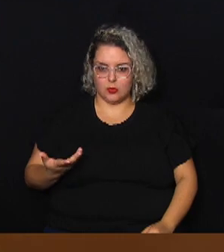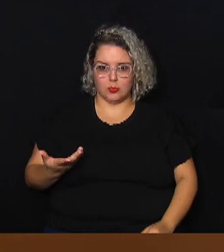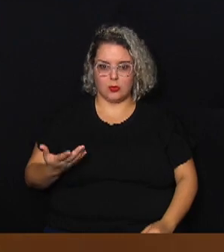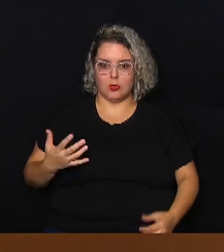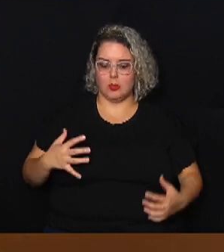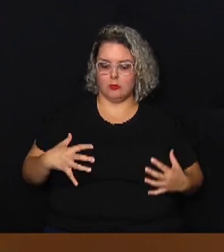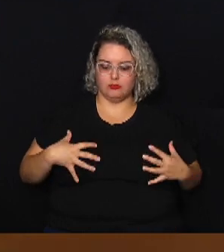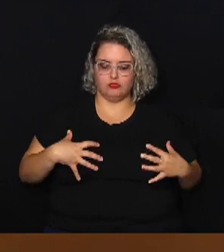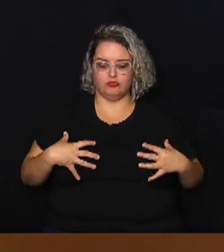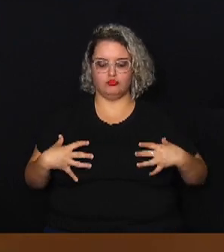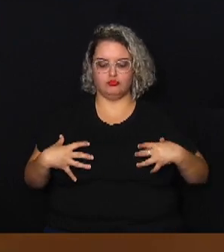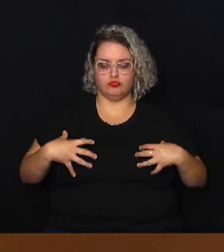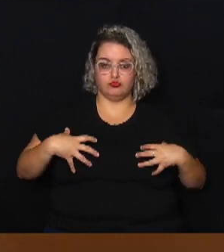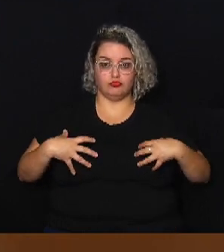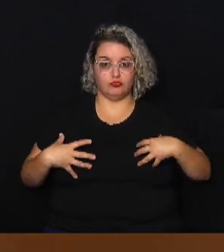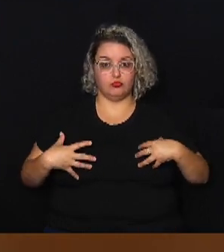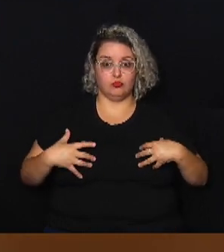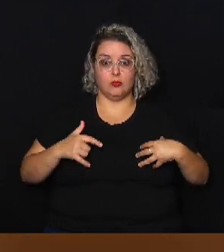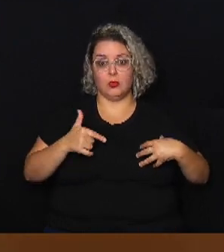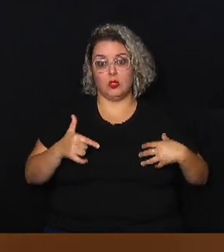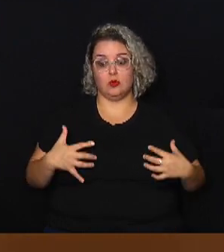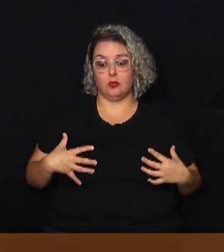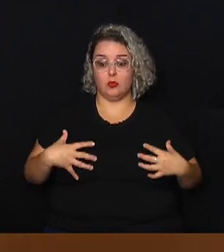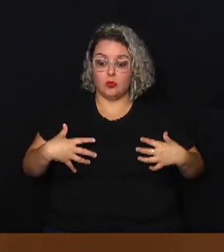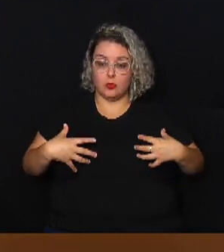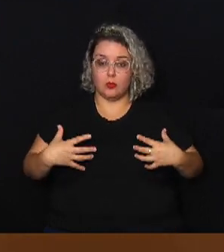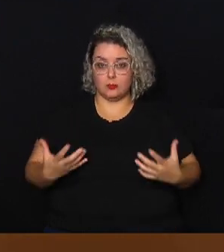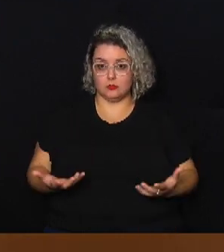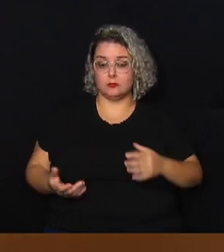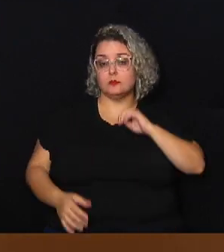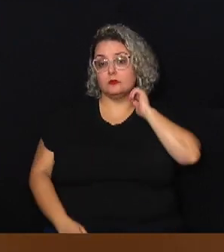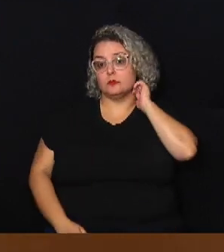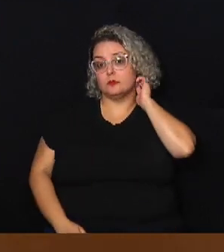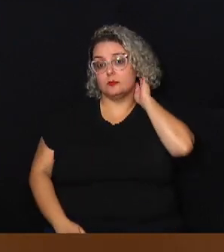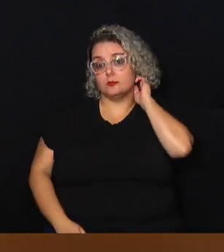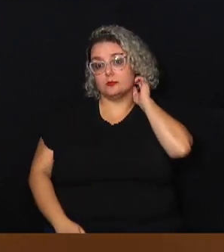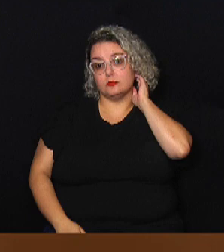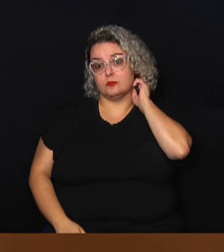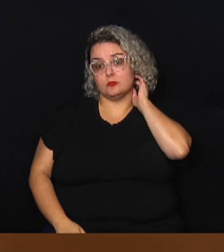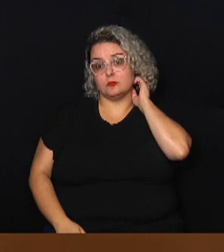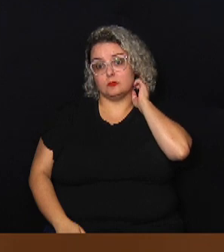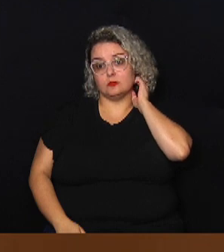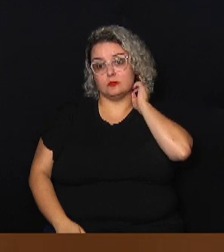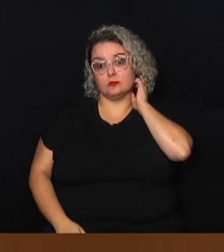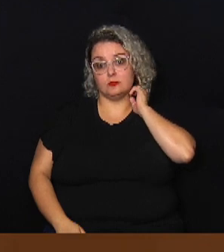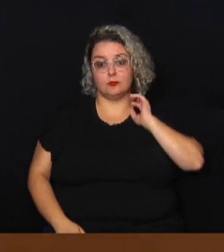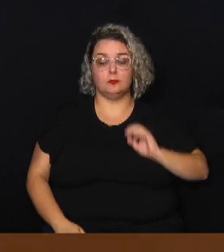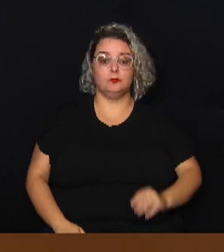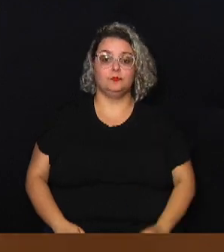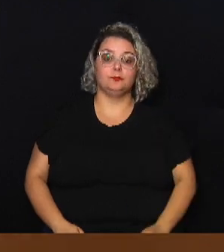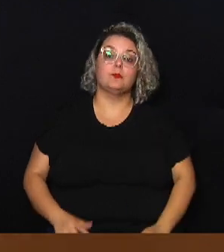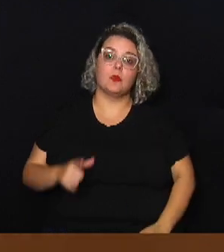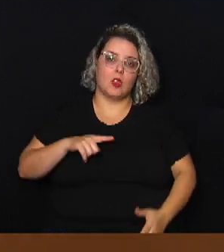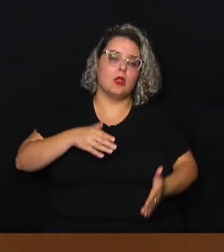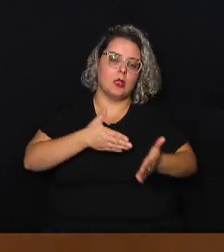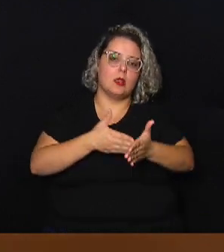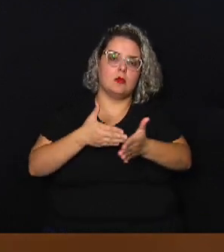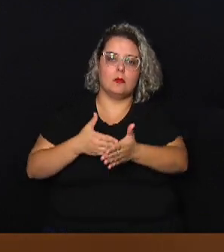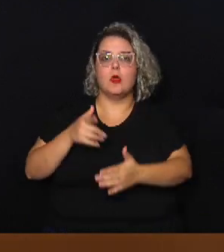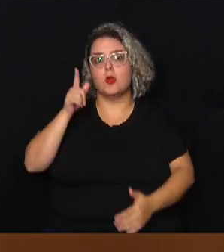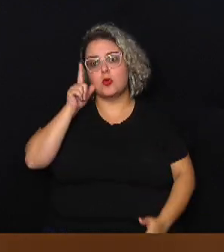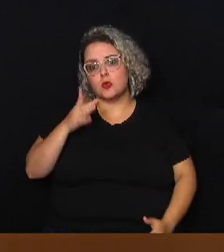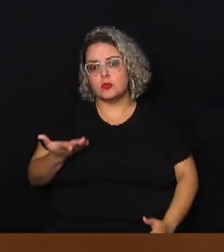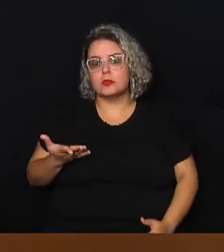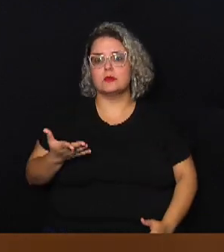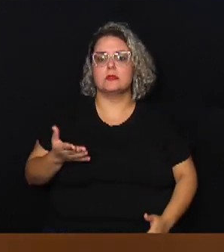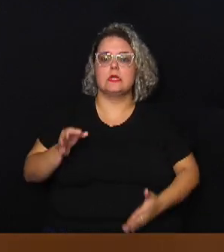forma, nem dar tanto volume, e ela tem essas limitações. A gente consegue corrigir